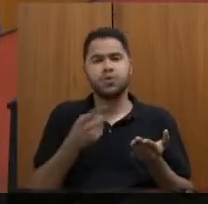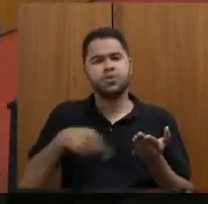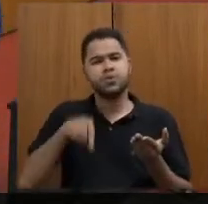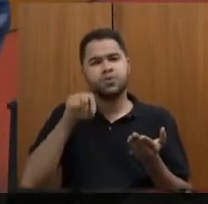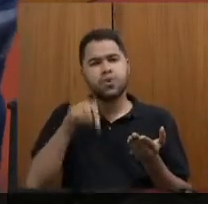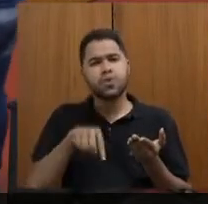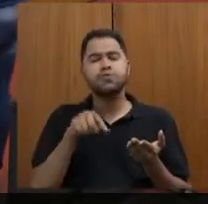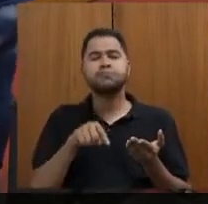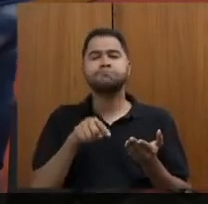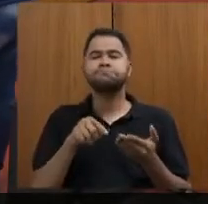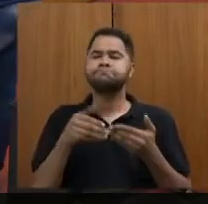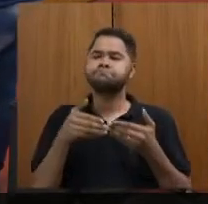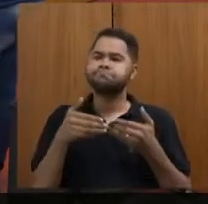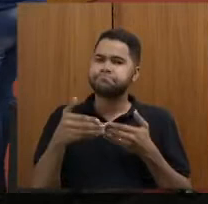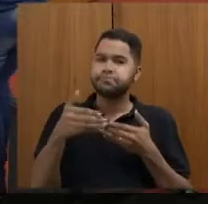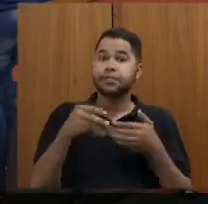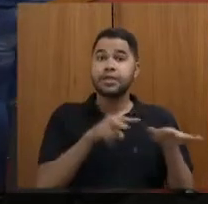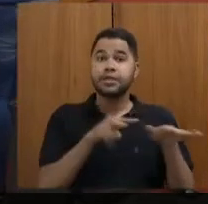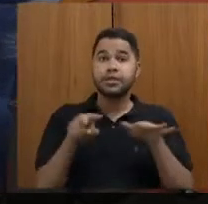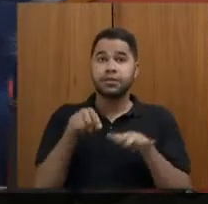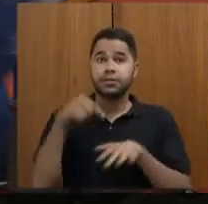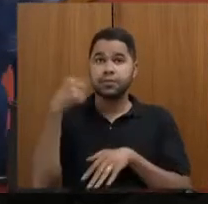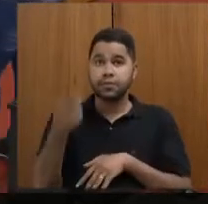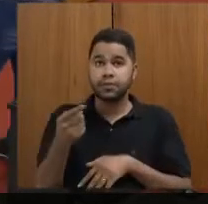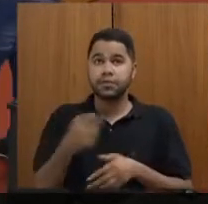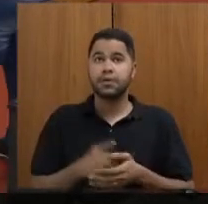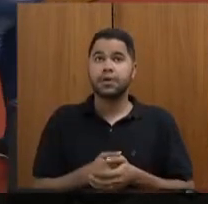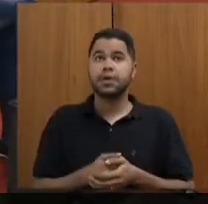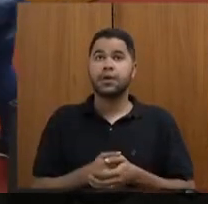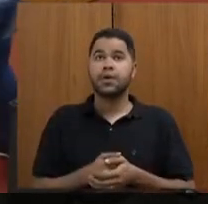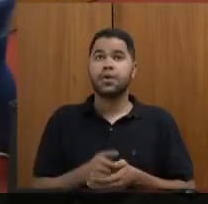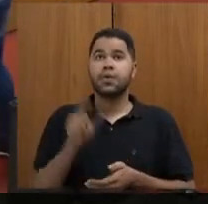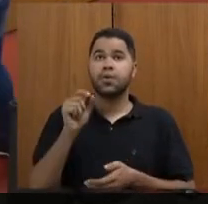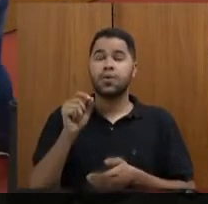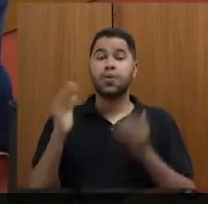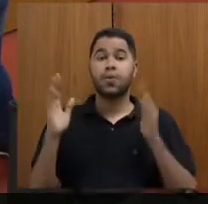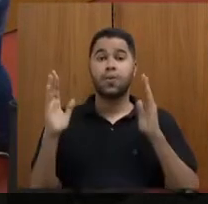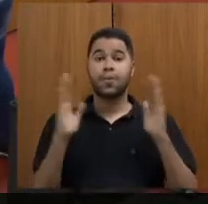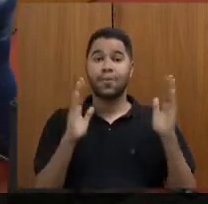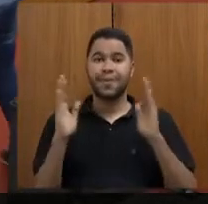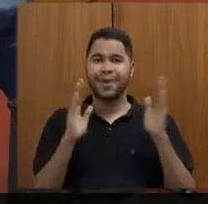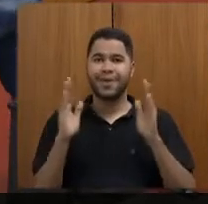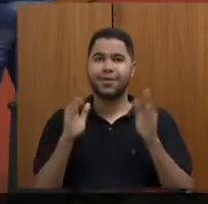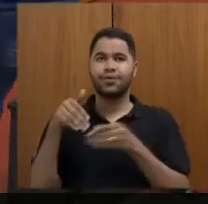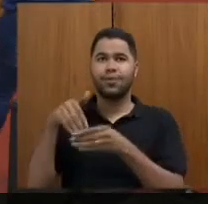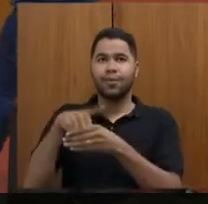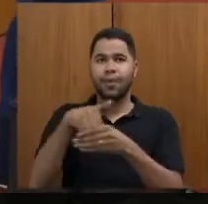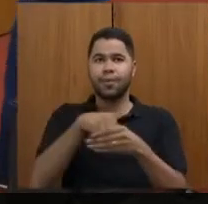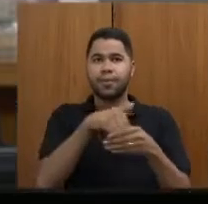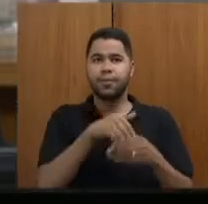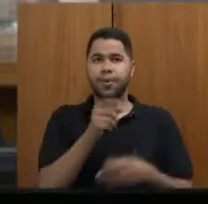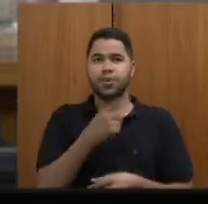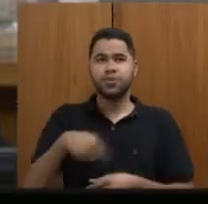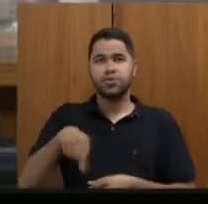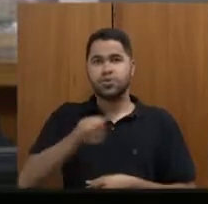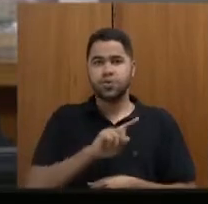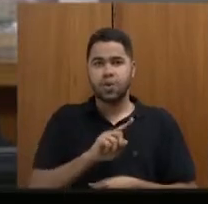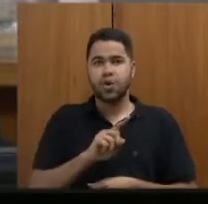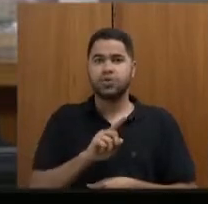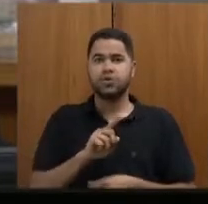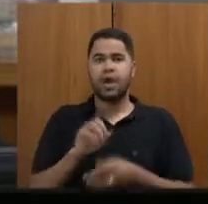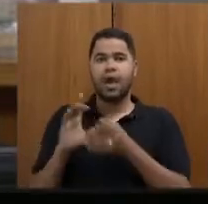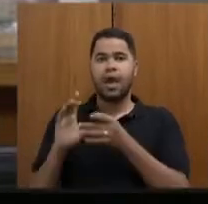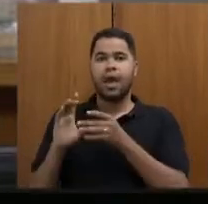entramos, a partir de semana que vem, na questão do período eleitoral. Então, nós não estamos, podemos fazer